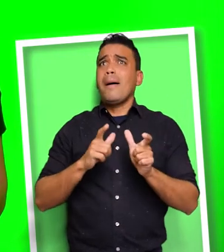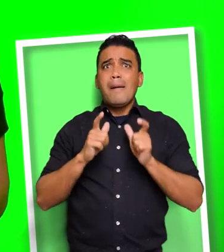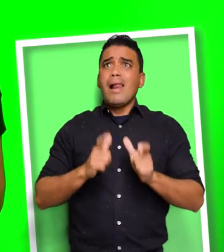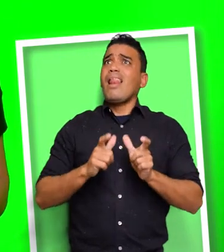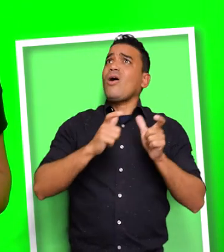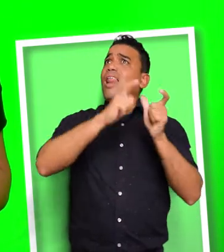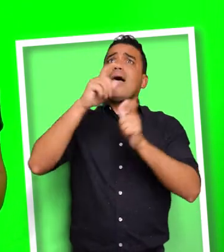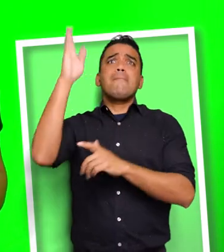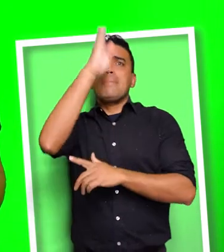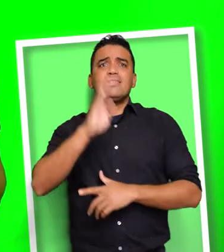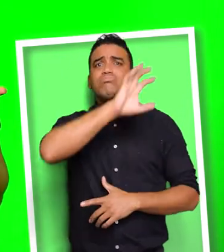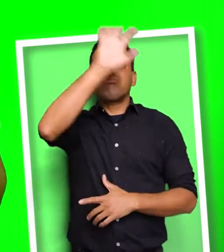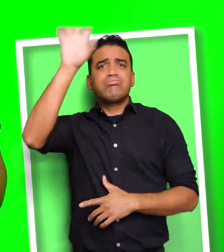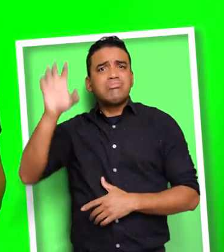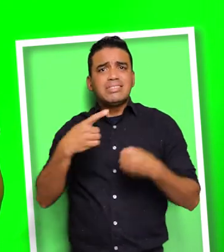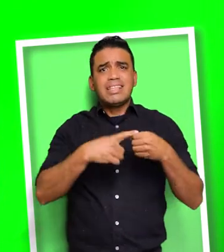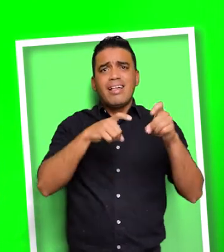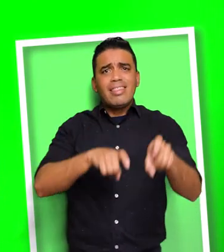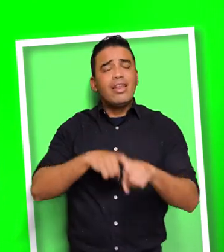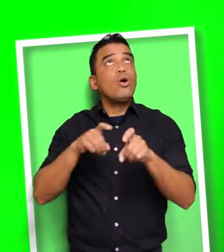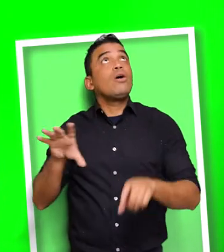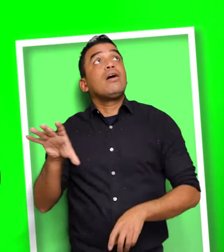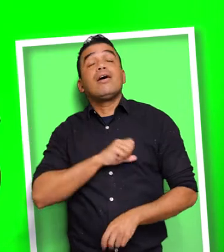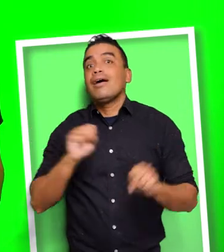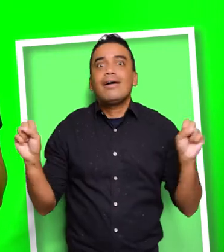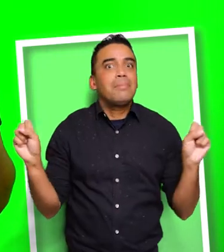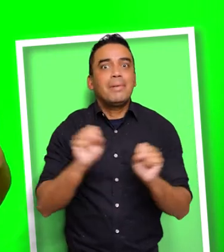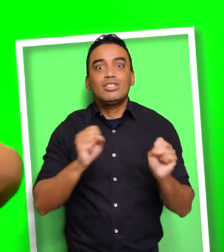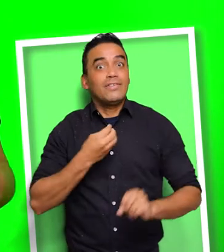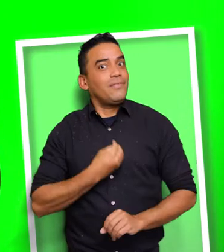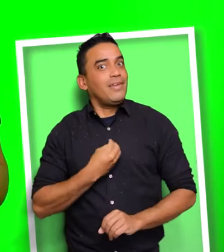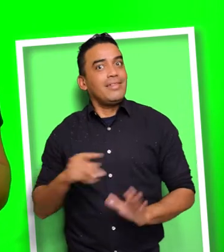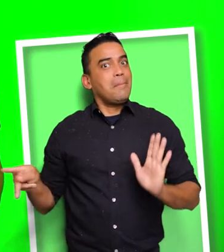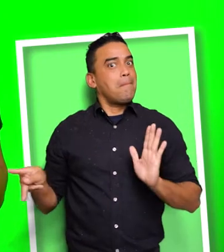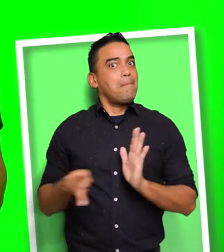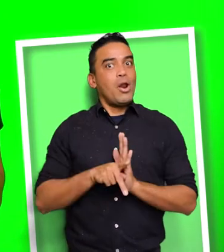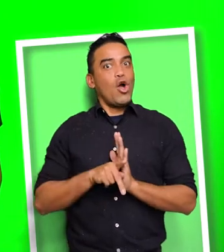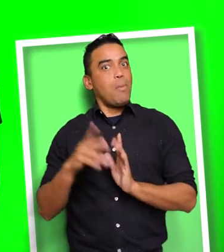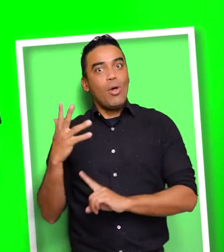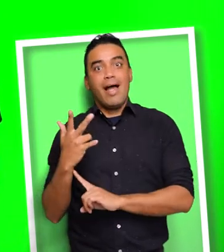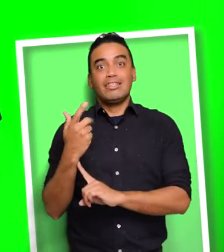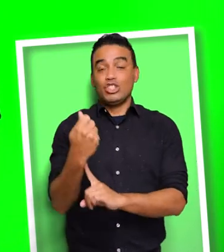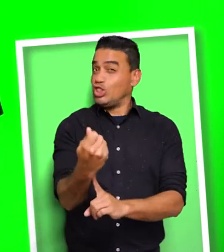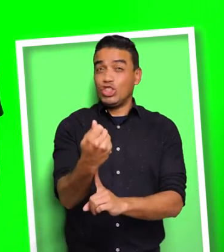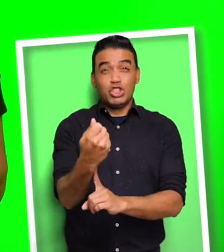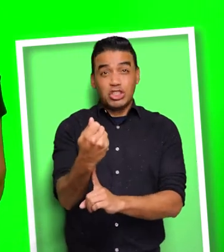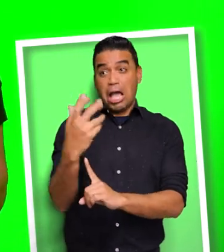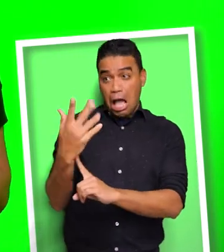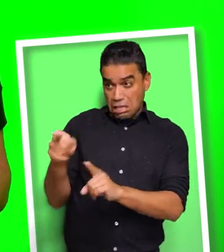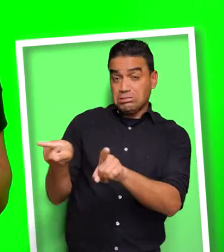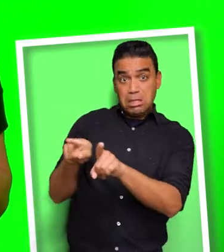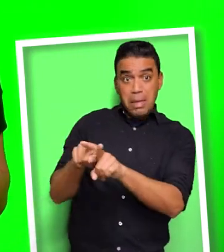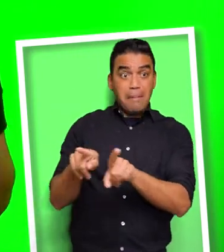cidades do interior, e fui só me apaixonando por essa vida de artista, né? Não só pelas artes, que eu já era